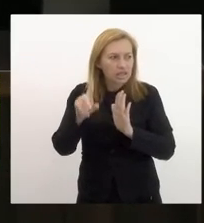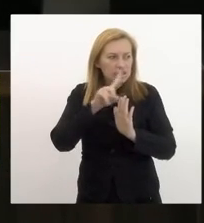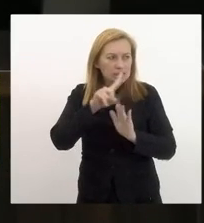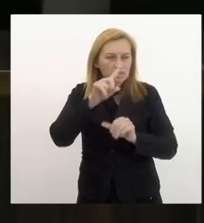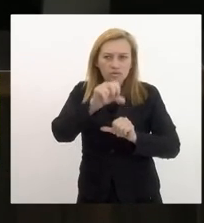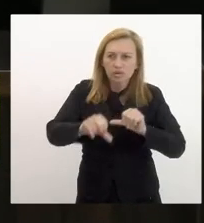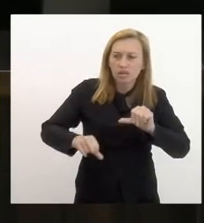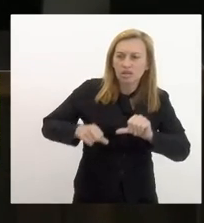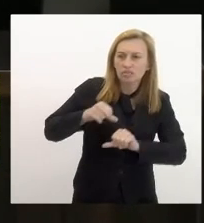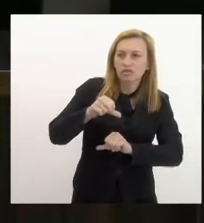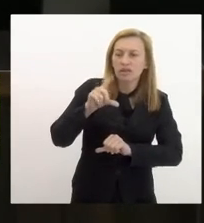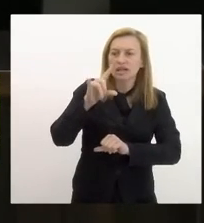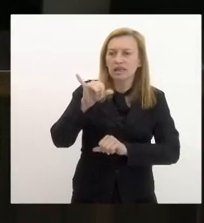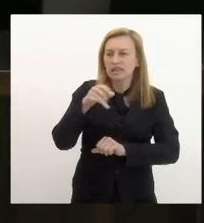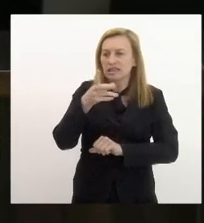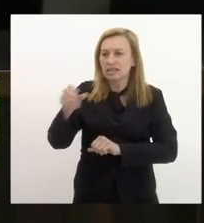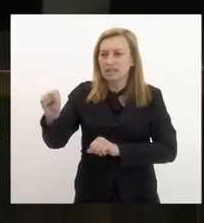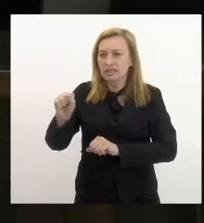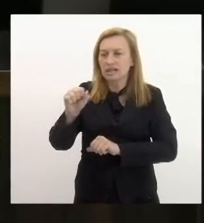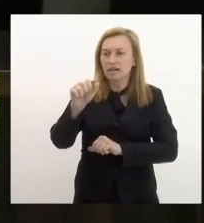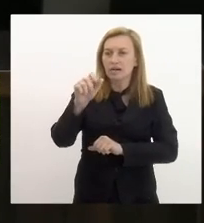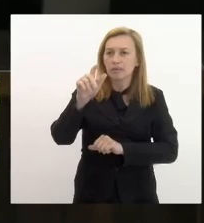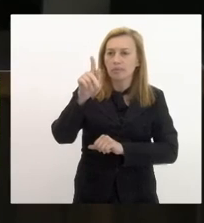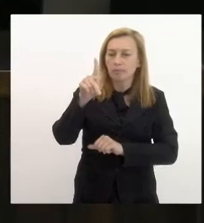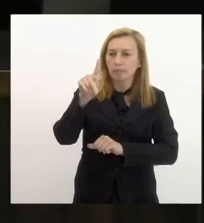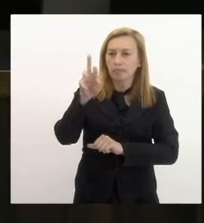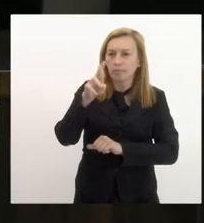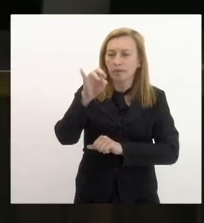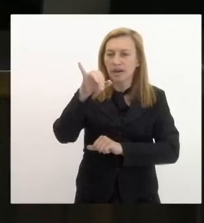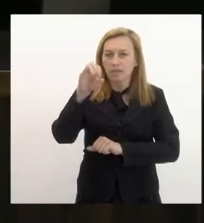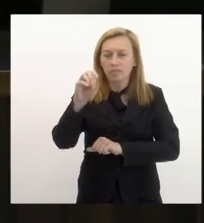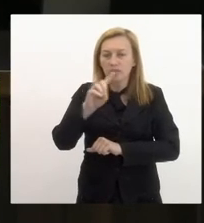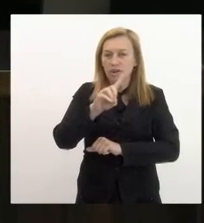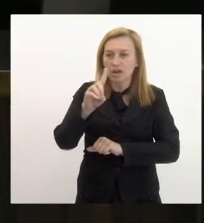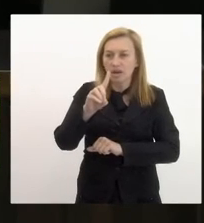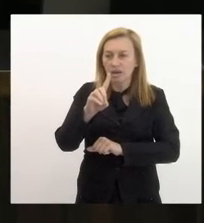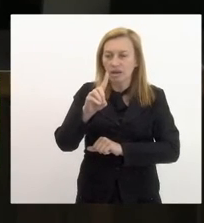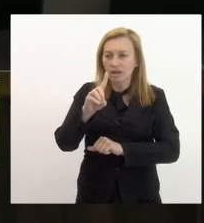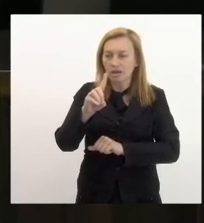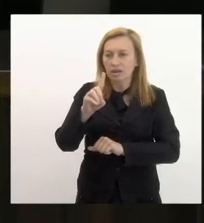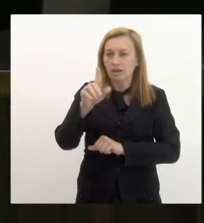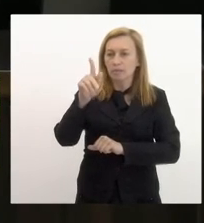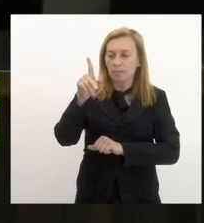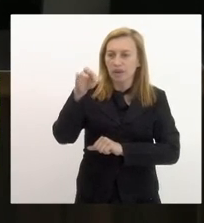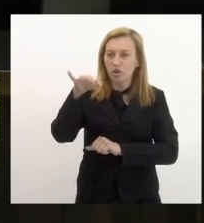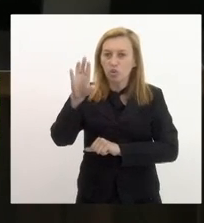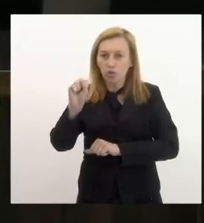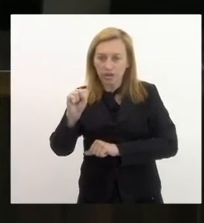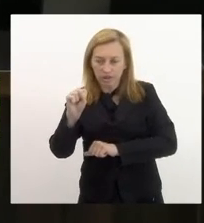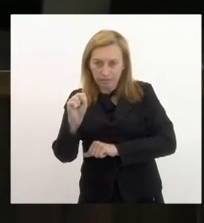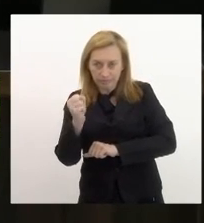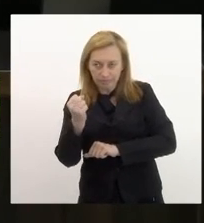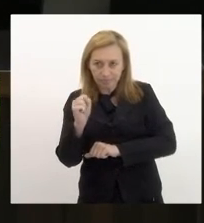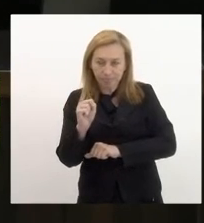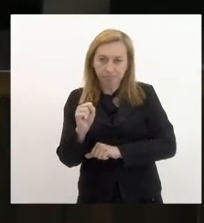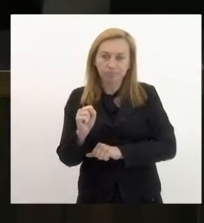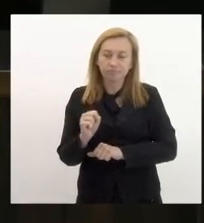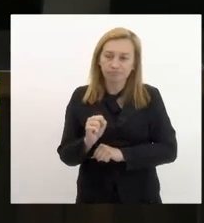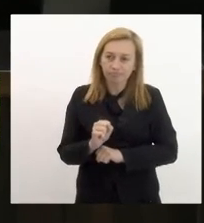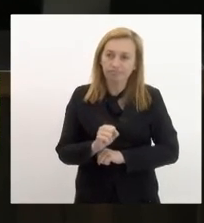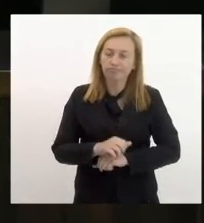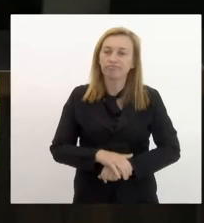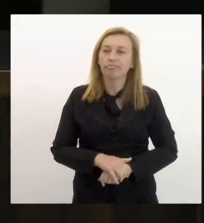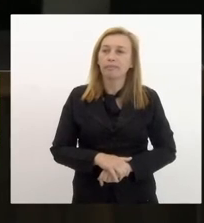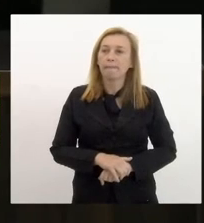transforme a licença-prêmio em pecúnia ele não está determinando que se extingua a